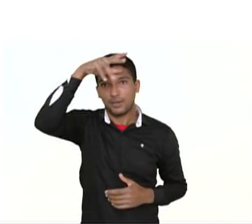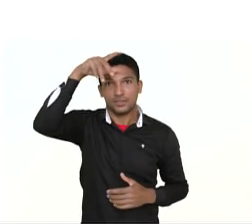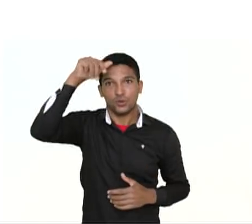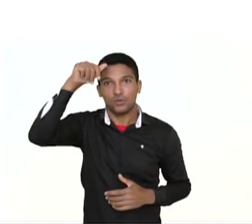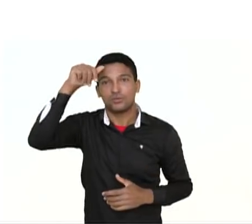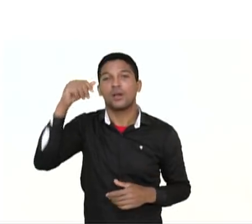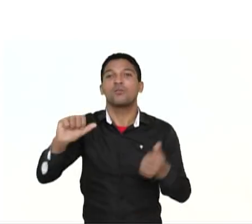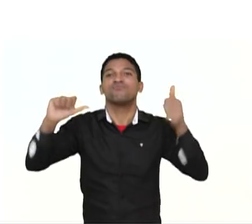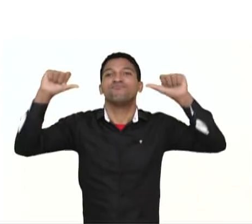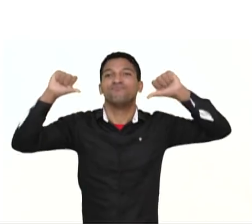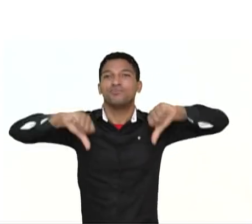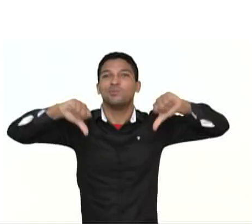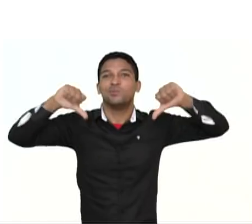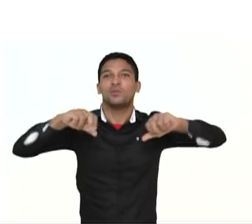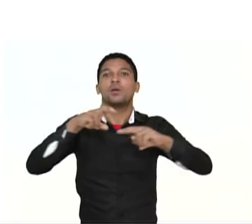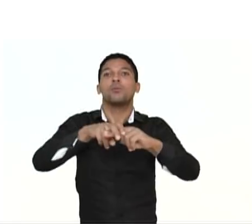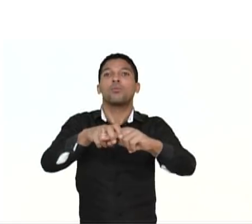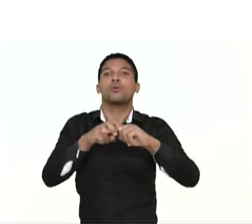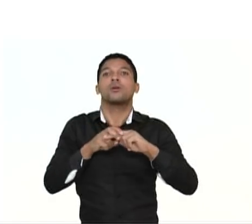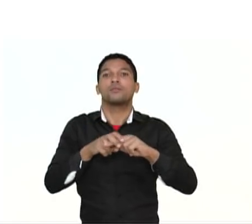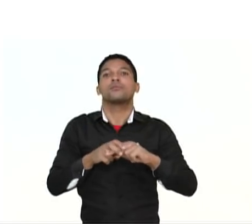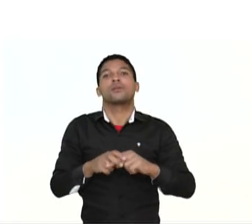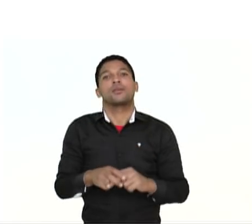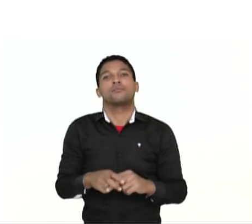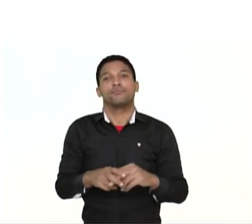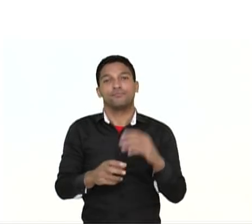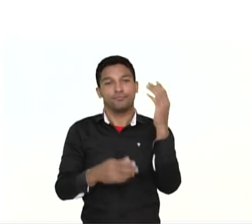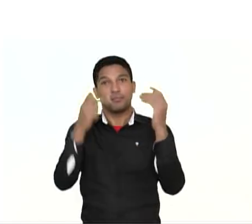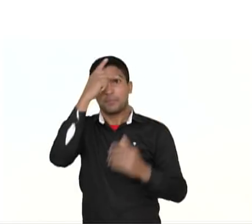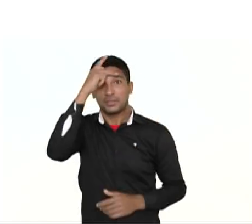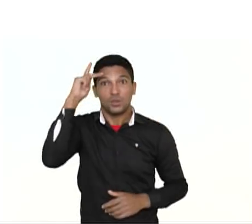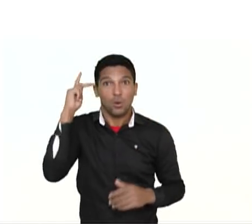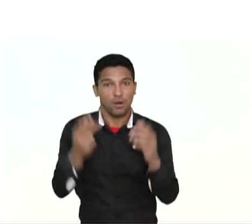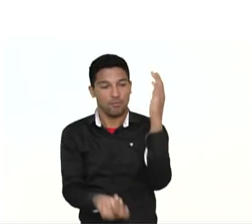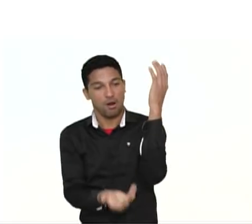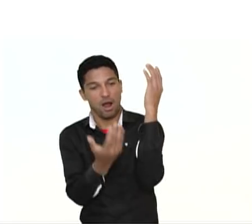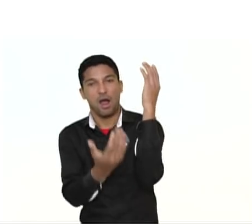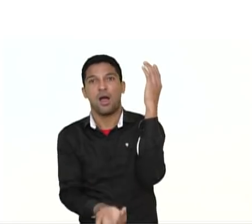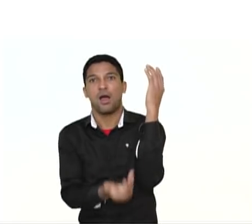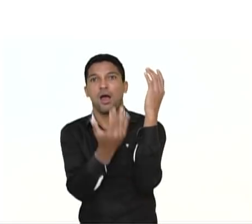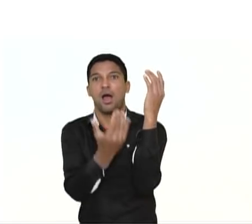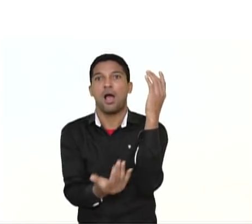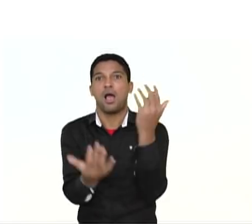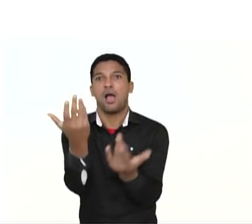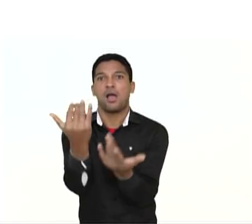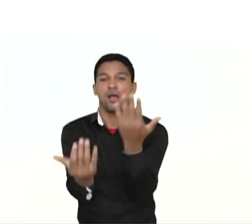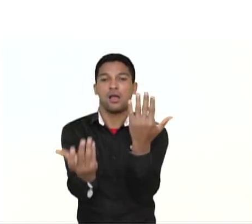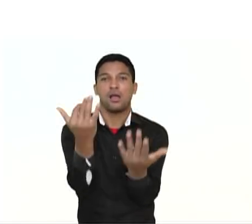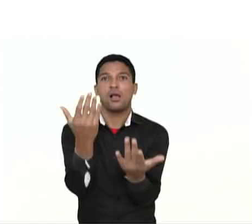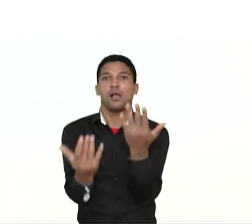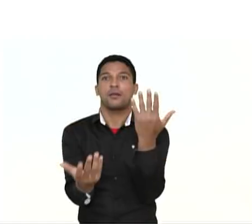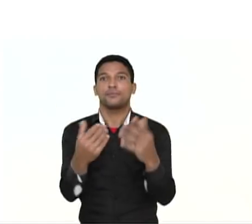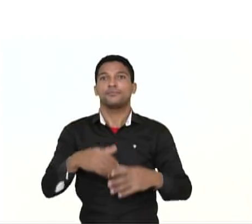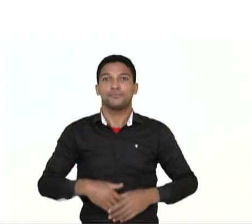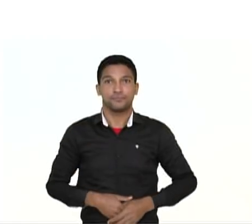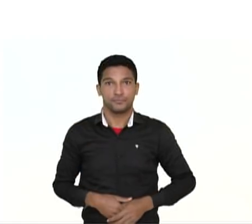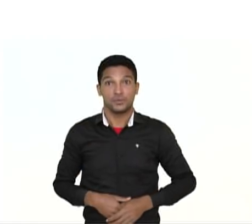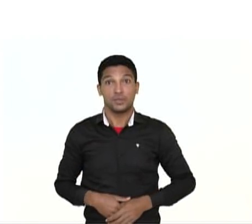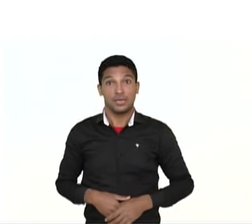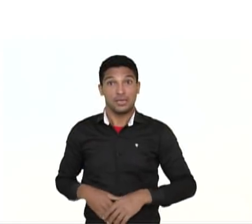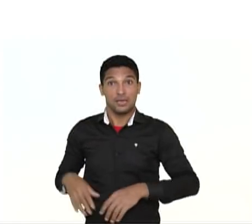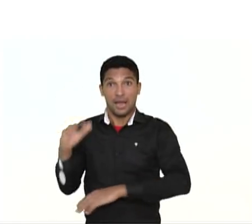desses incêndios. Quando grande parte da vegetação rasteira e das árvores menores é